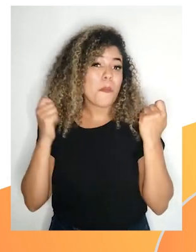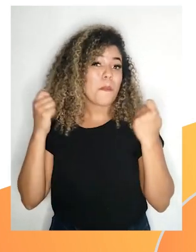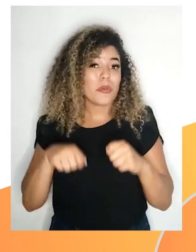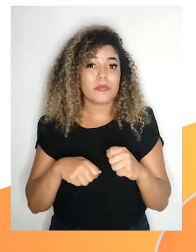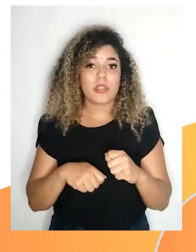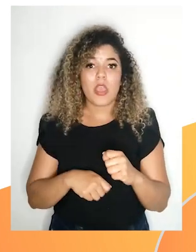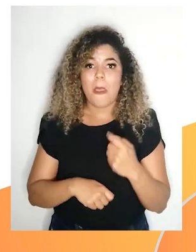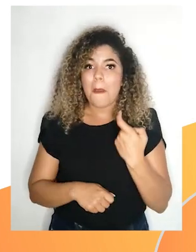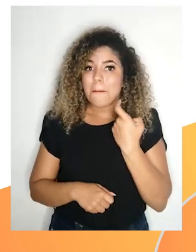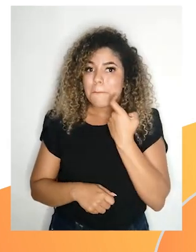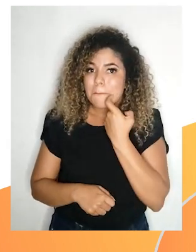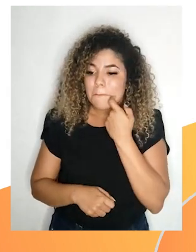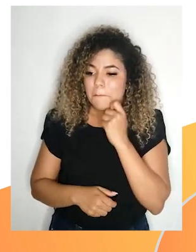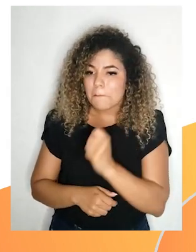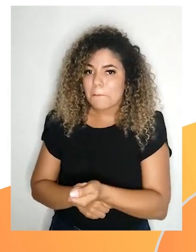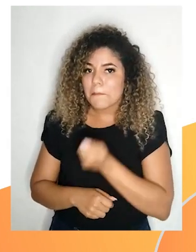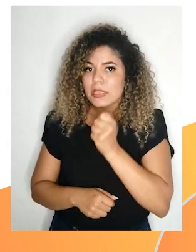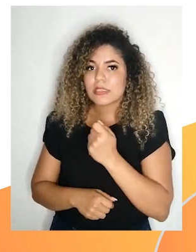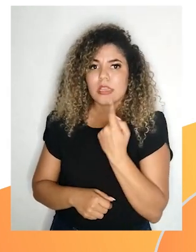possibilidade, que é quando pesca 1